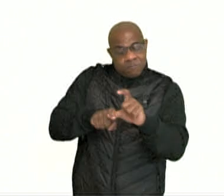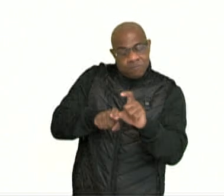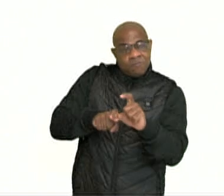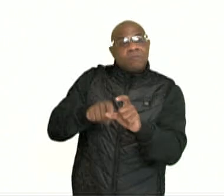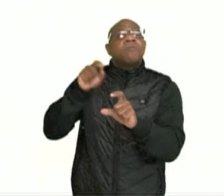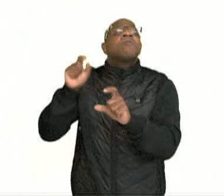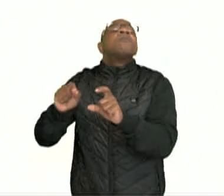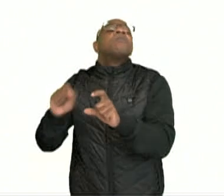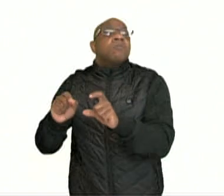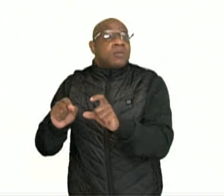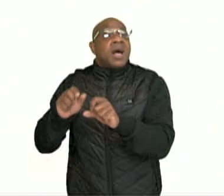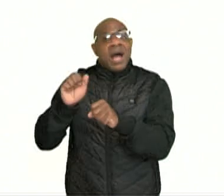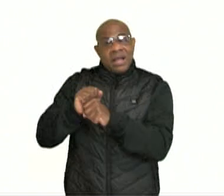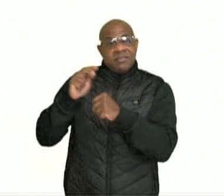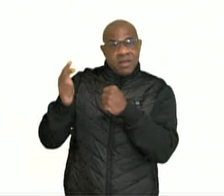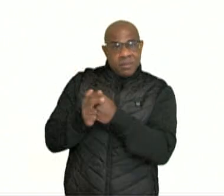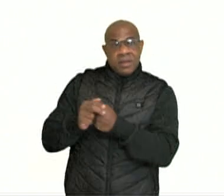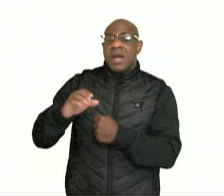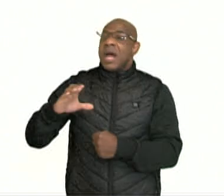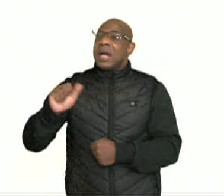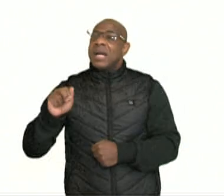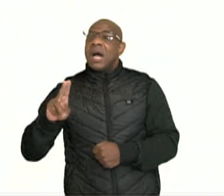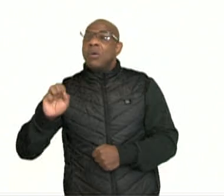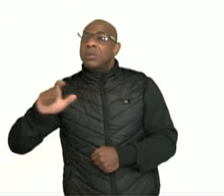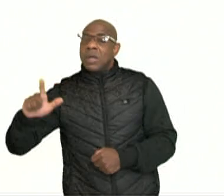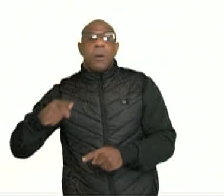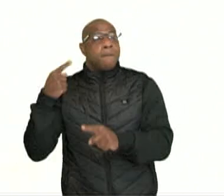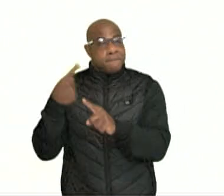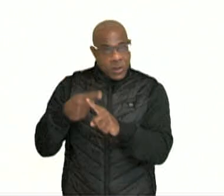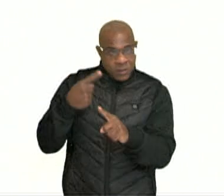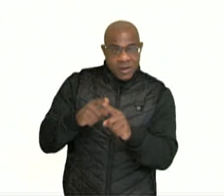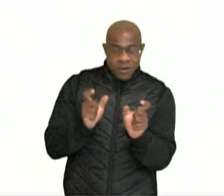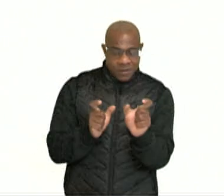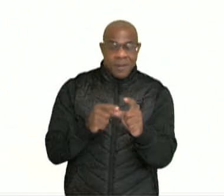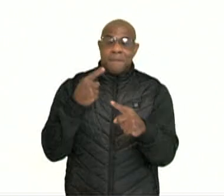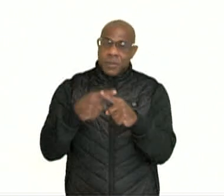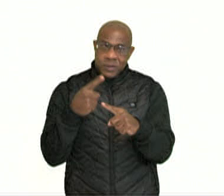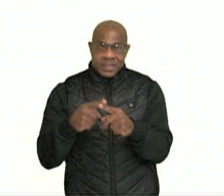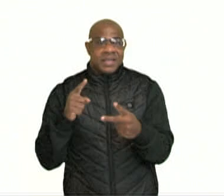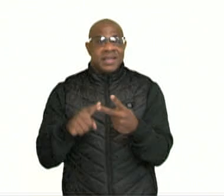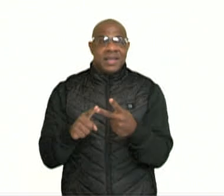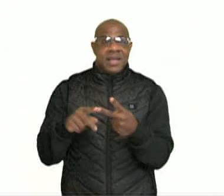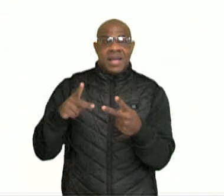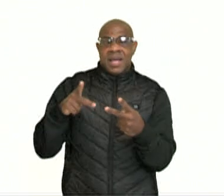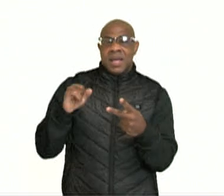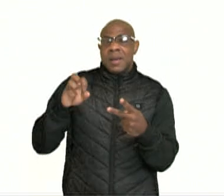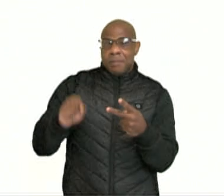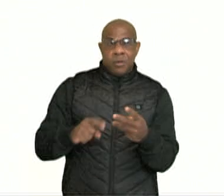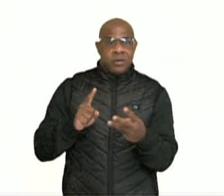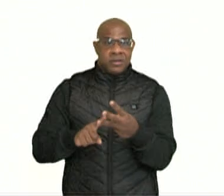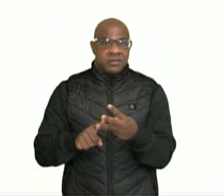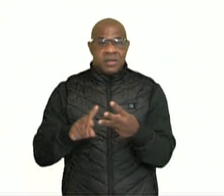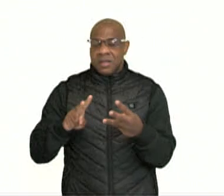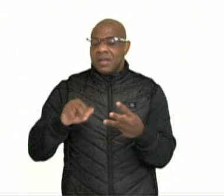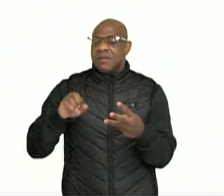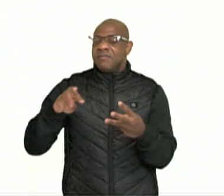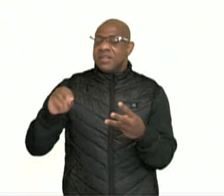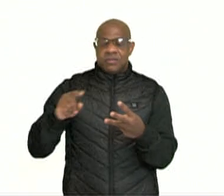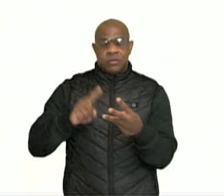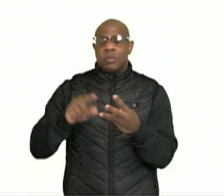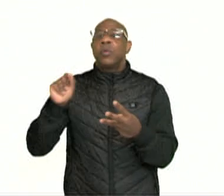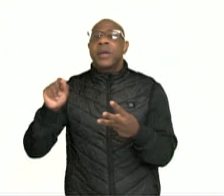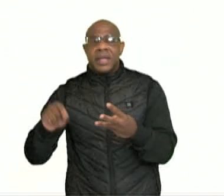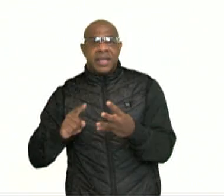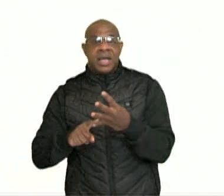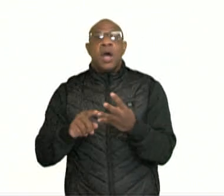subordinativas, adverbiais causais. Porque, que, pois, já que, visto que,